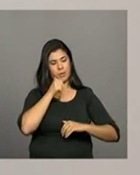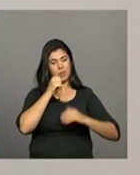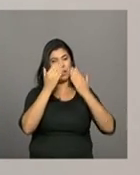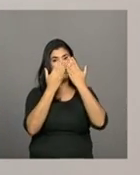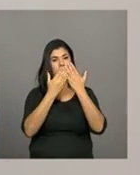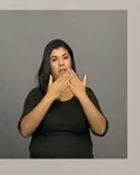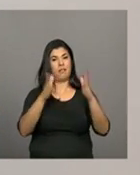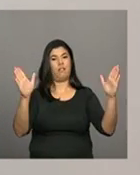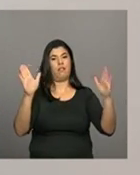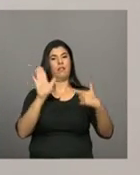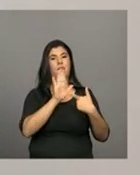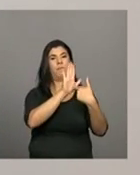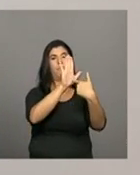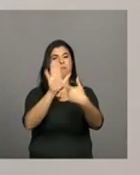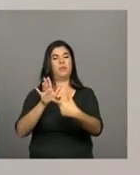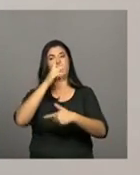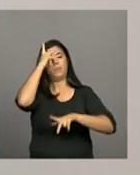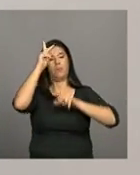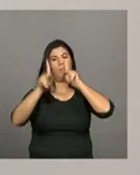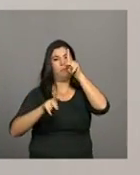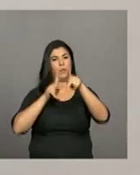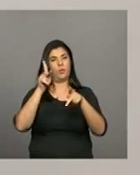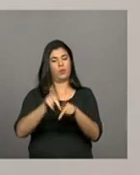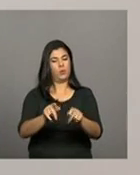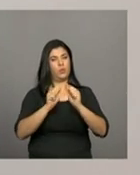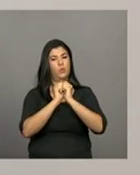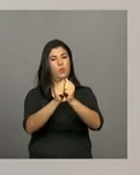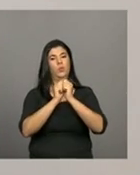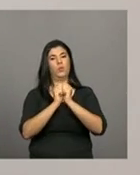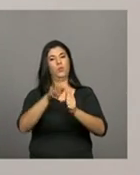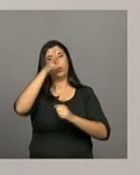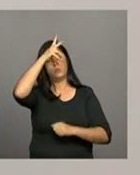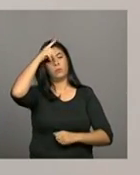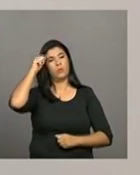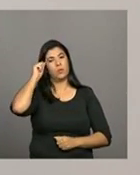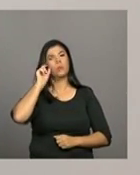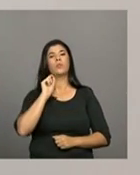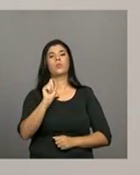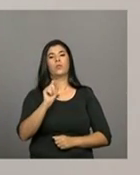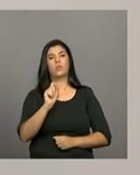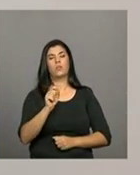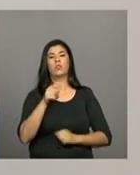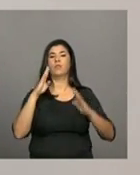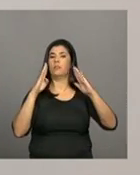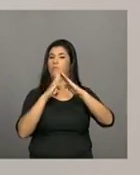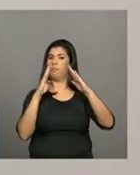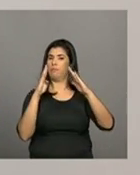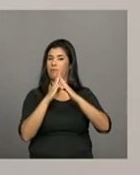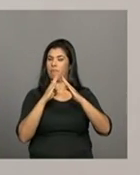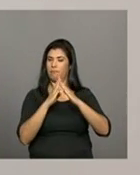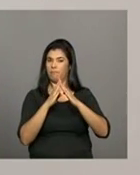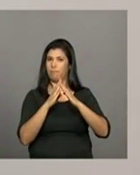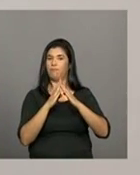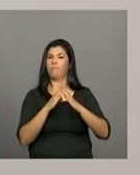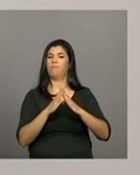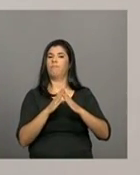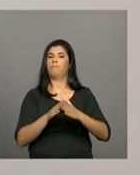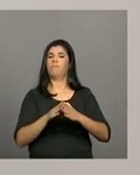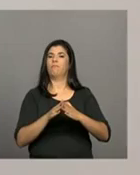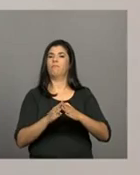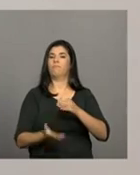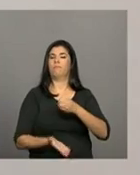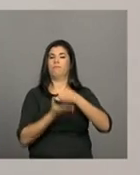população desse estado do Mato Grosso do Sul. Um espaço de abrigo, um espaço de apoio à